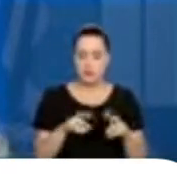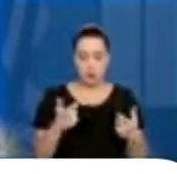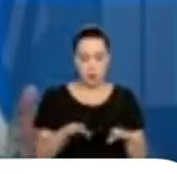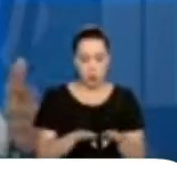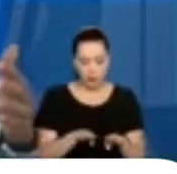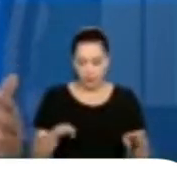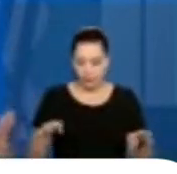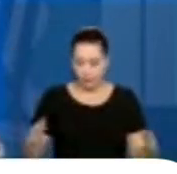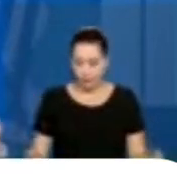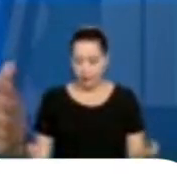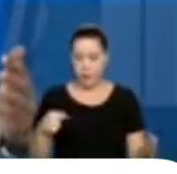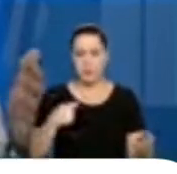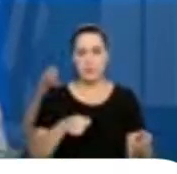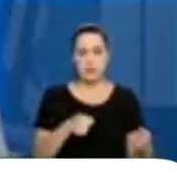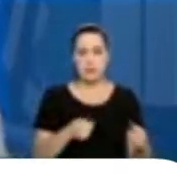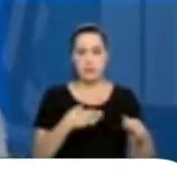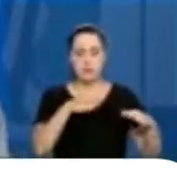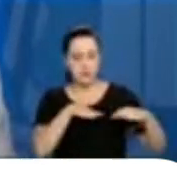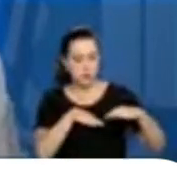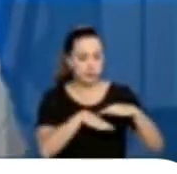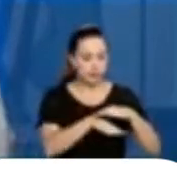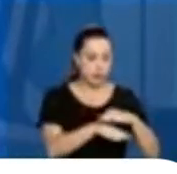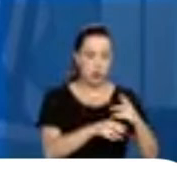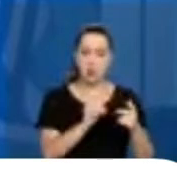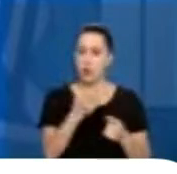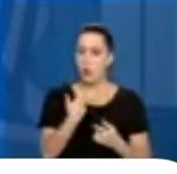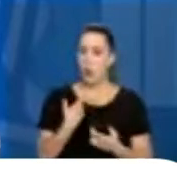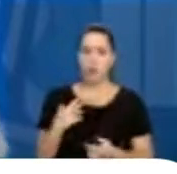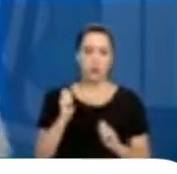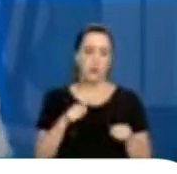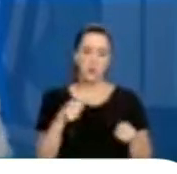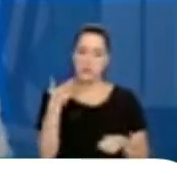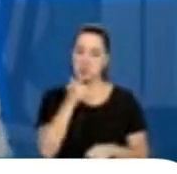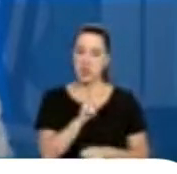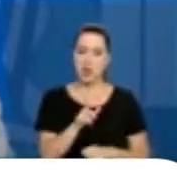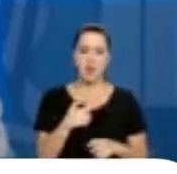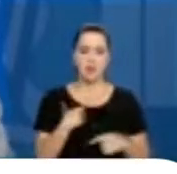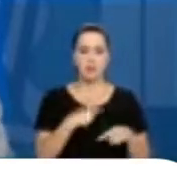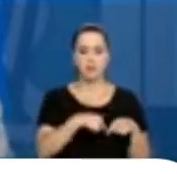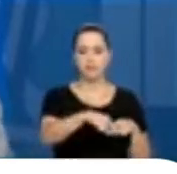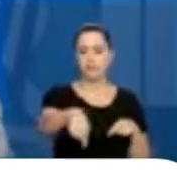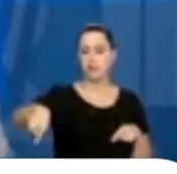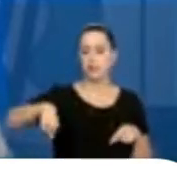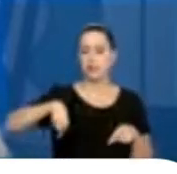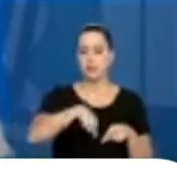uma máquina, precisa mandar para um laboratório, e tem outras que dá para fazer na